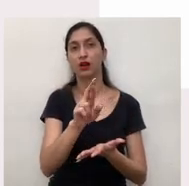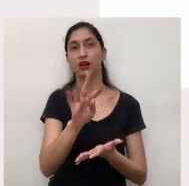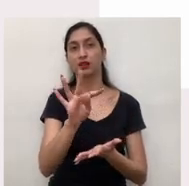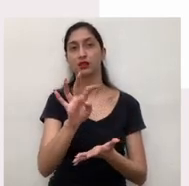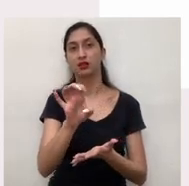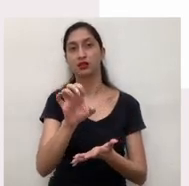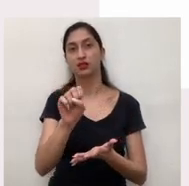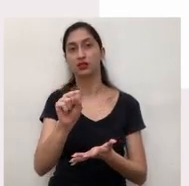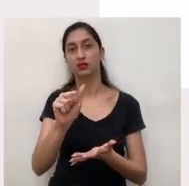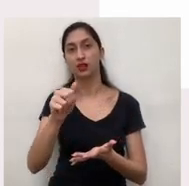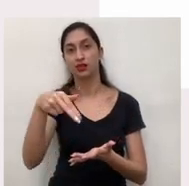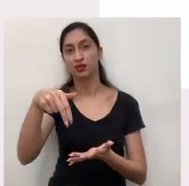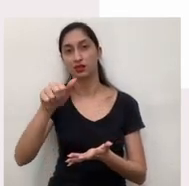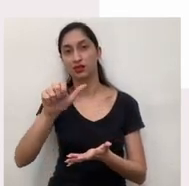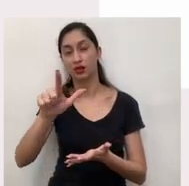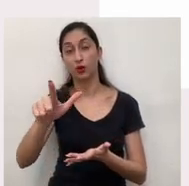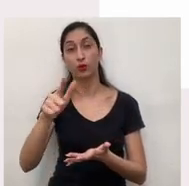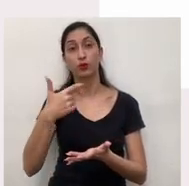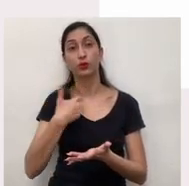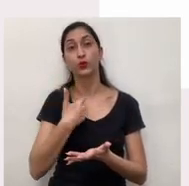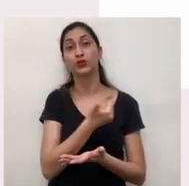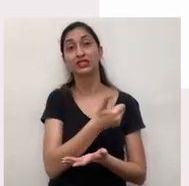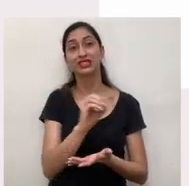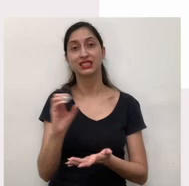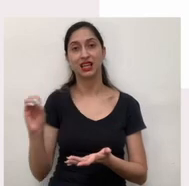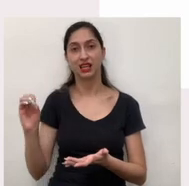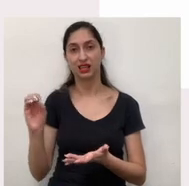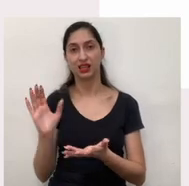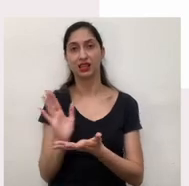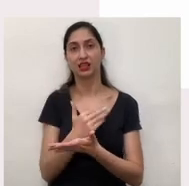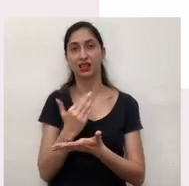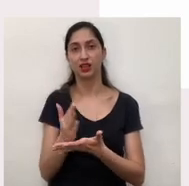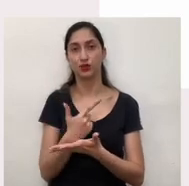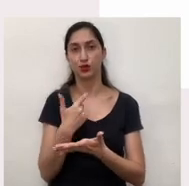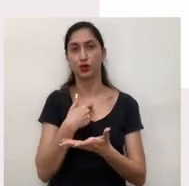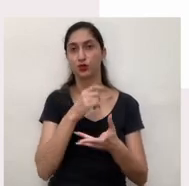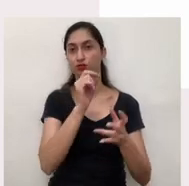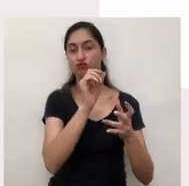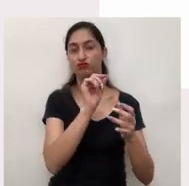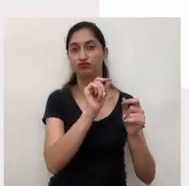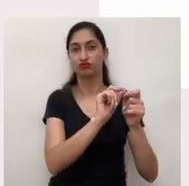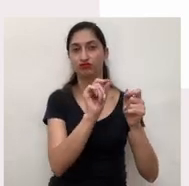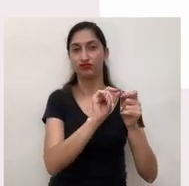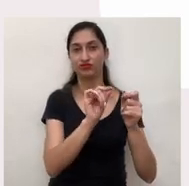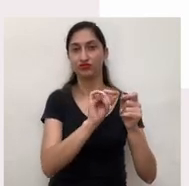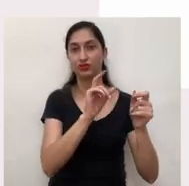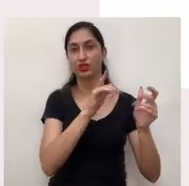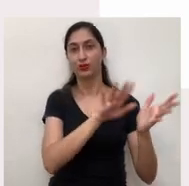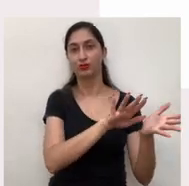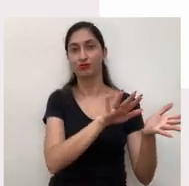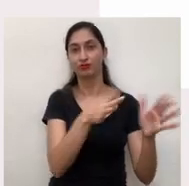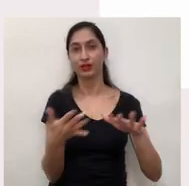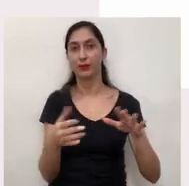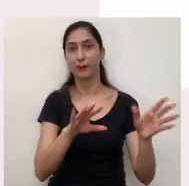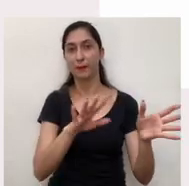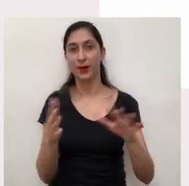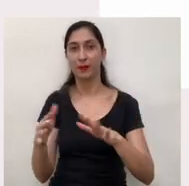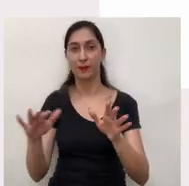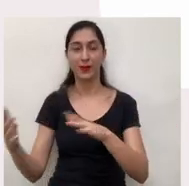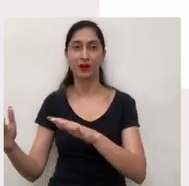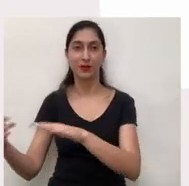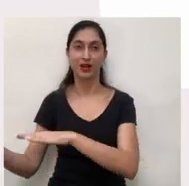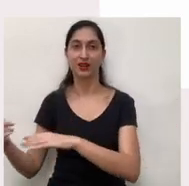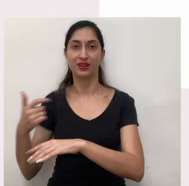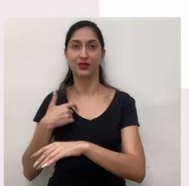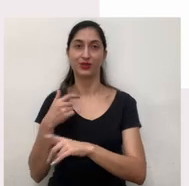estou no processo. Então, enquanto ainda cabe, eu estou replicando 100 coisas para colocar. Ele não